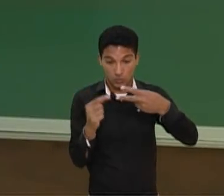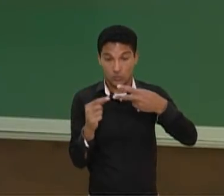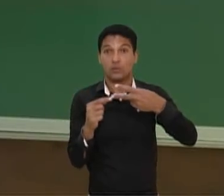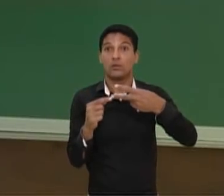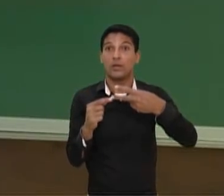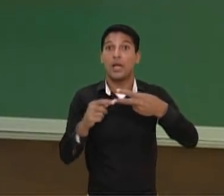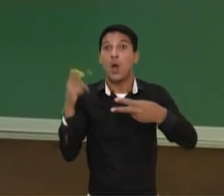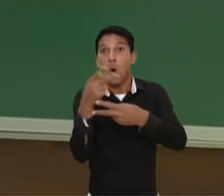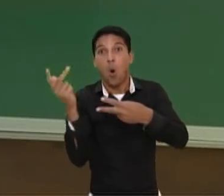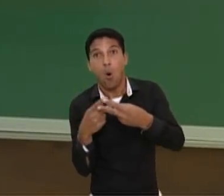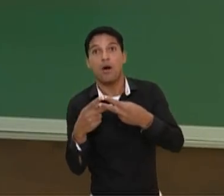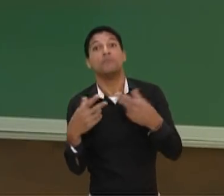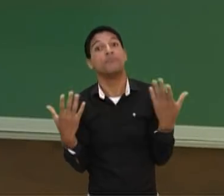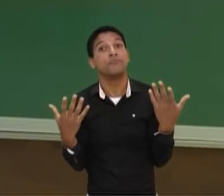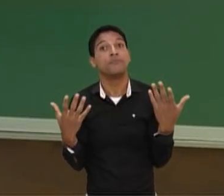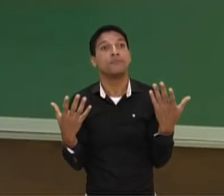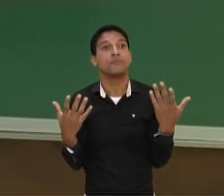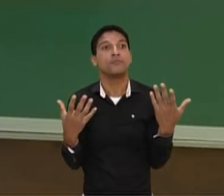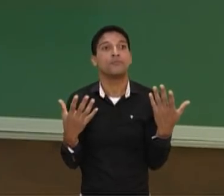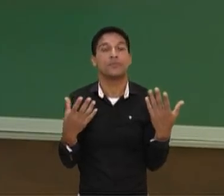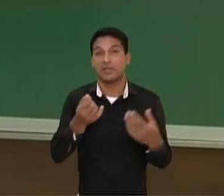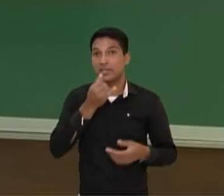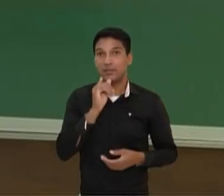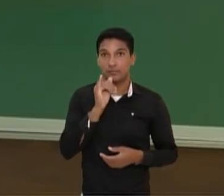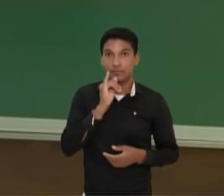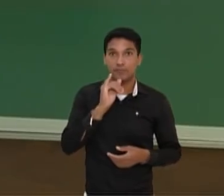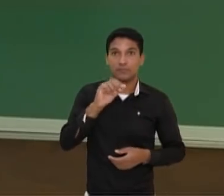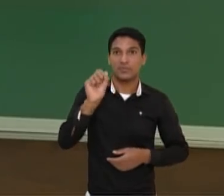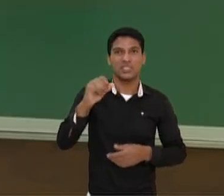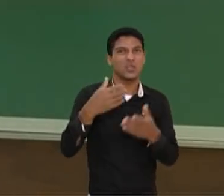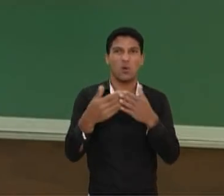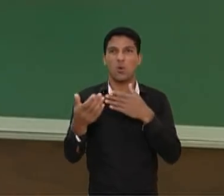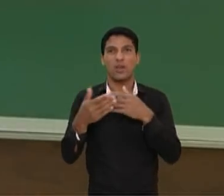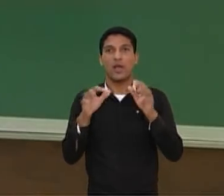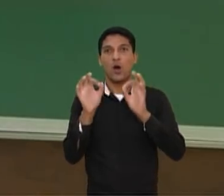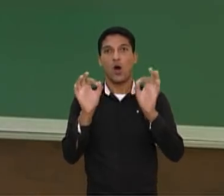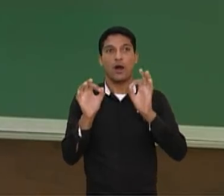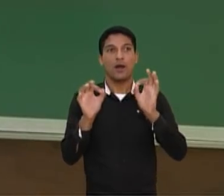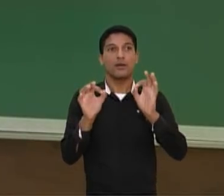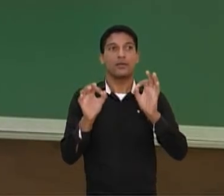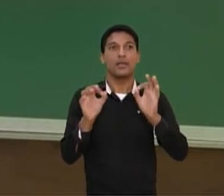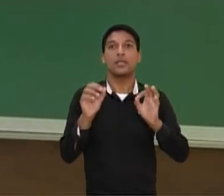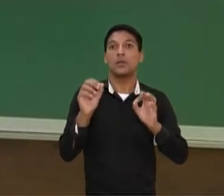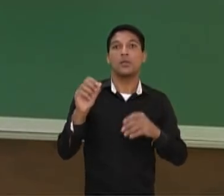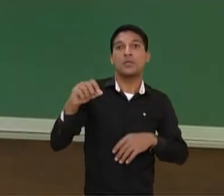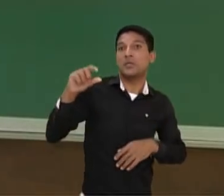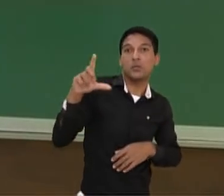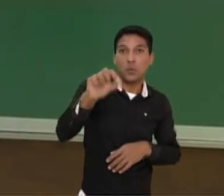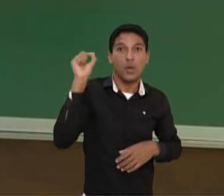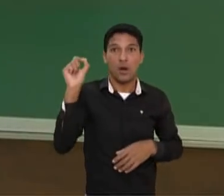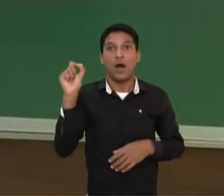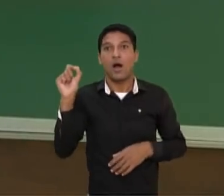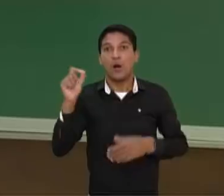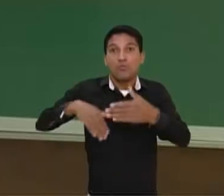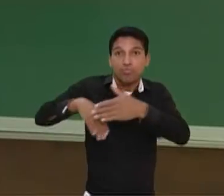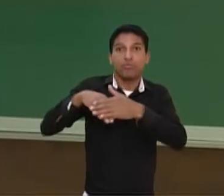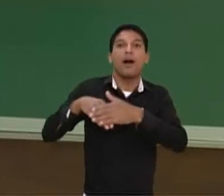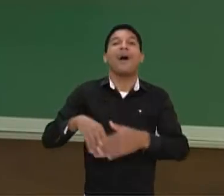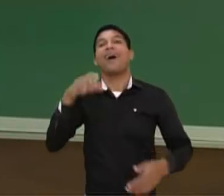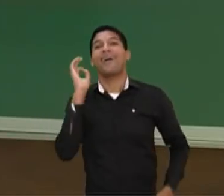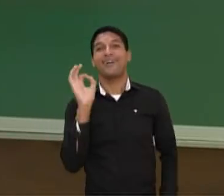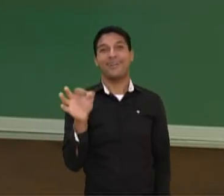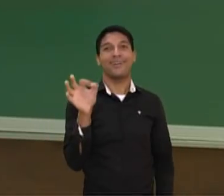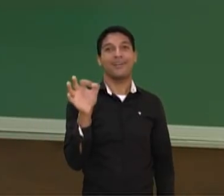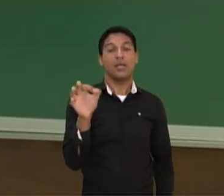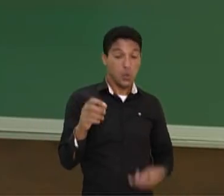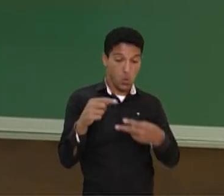C na segunda questão, em qualquer ordem, ele acerta pelo menos uma. Se ele responder C na